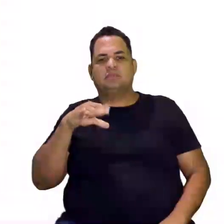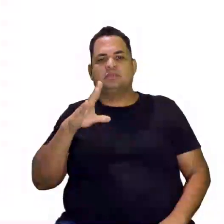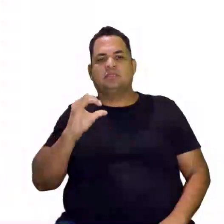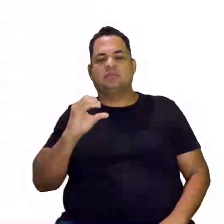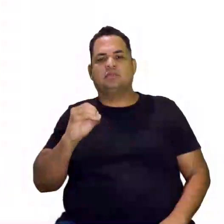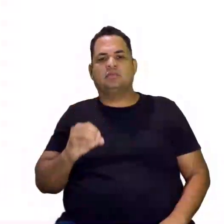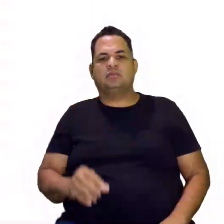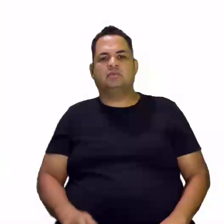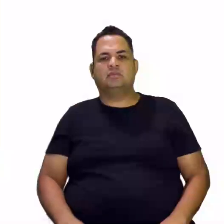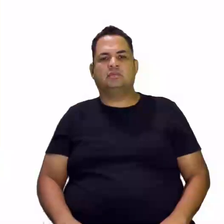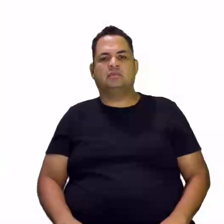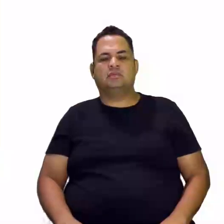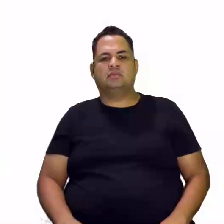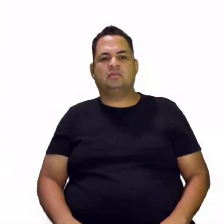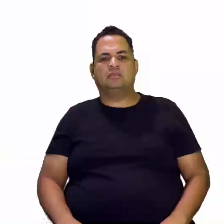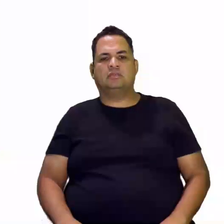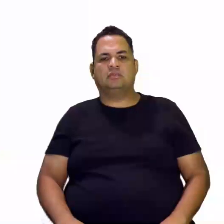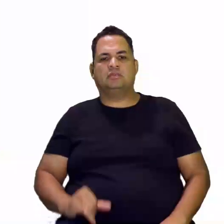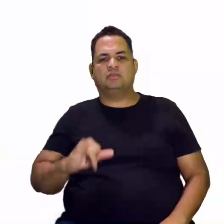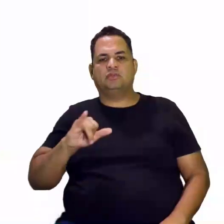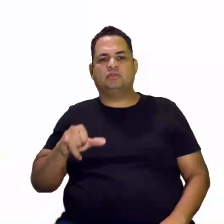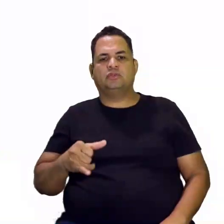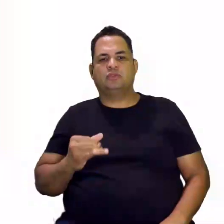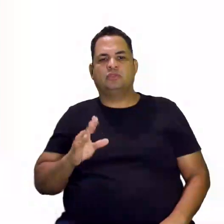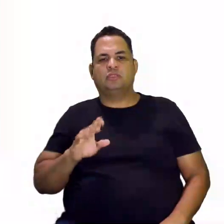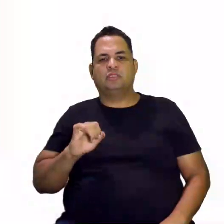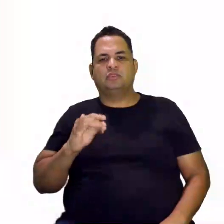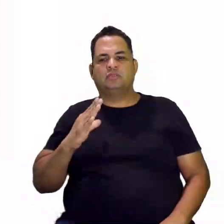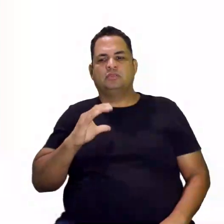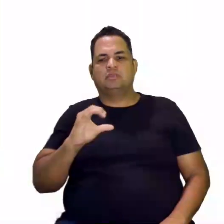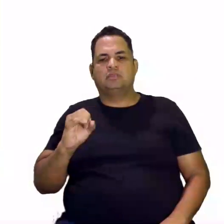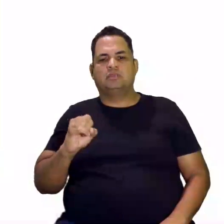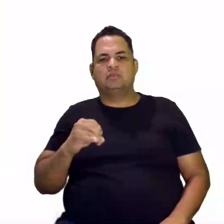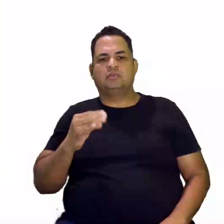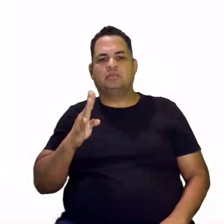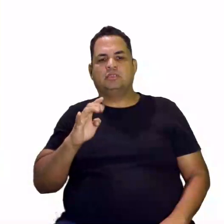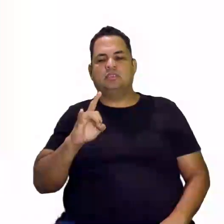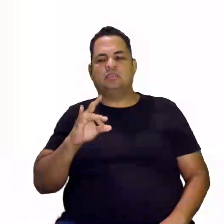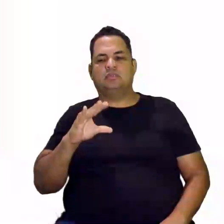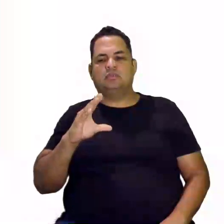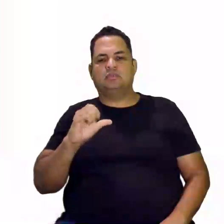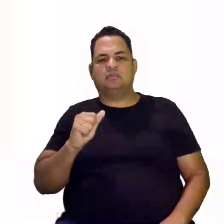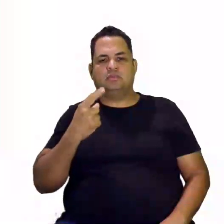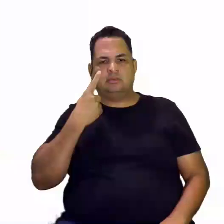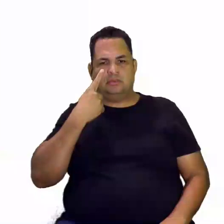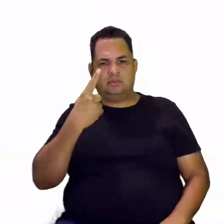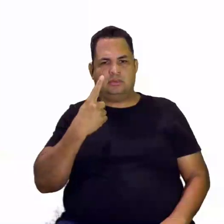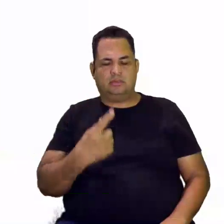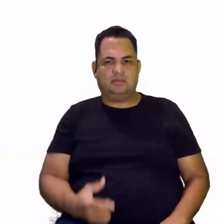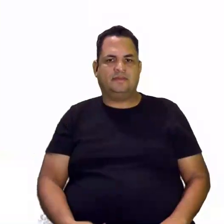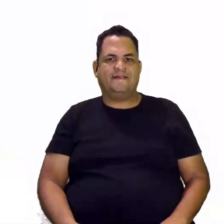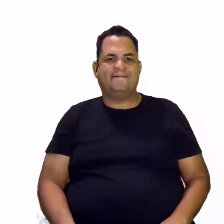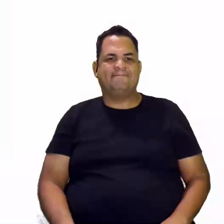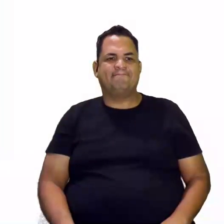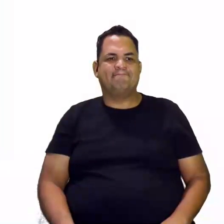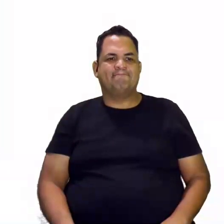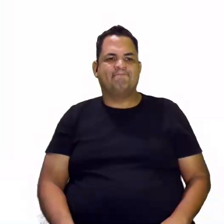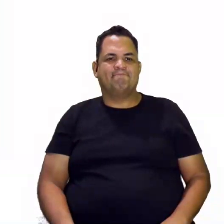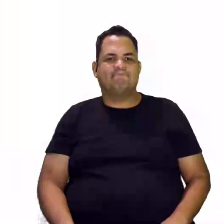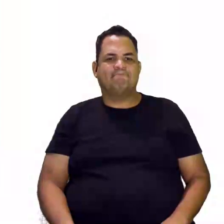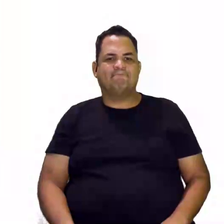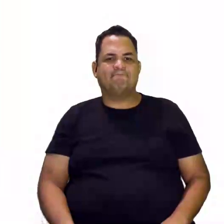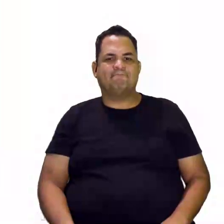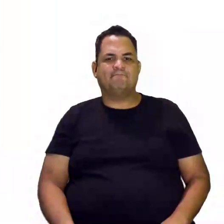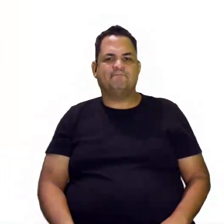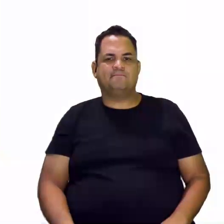Cretáceo, vou colocar um xizinho para diferenciar, Jurássico e Triássico. Então, vamos dar uma olhada aqui para essa